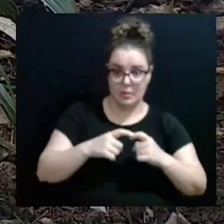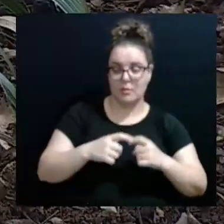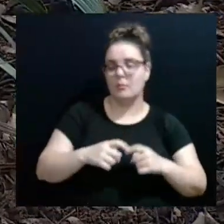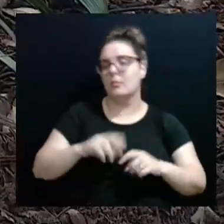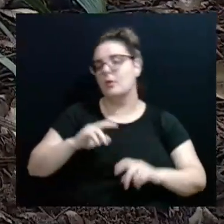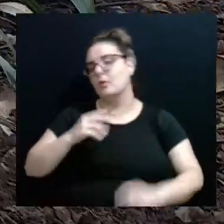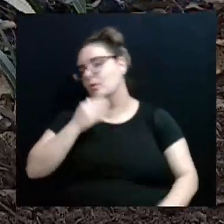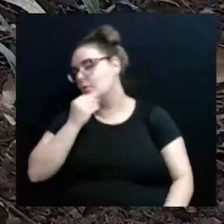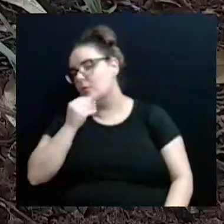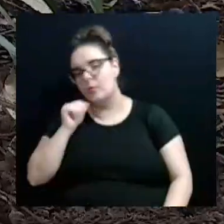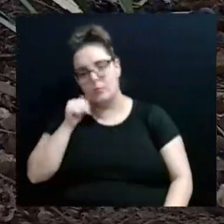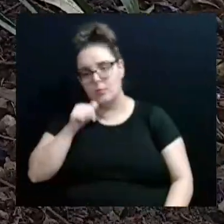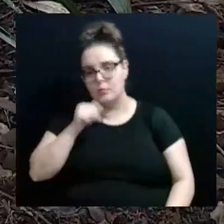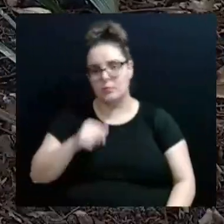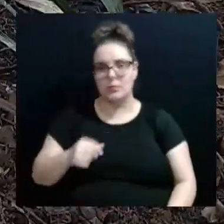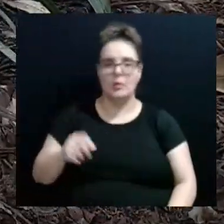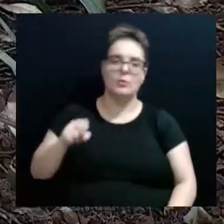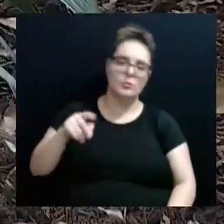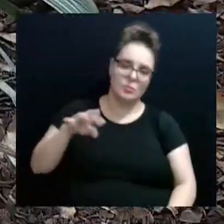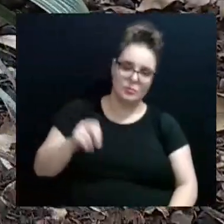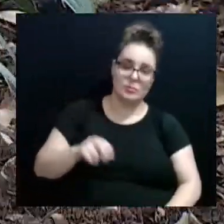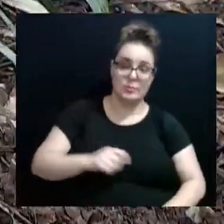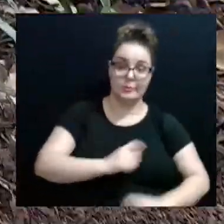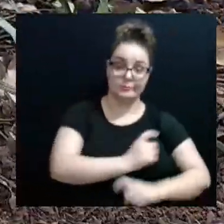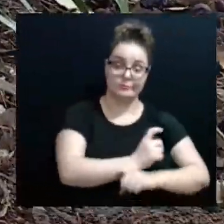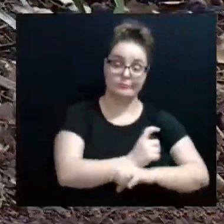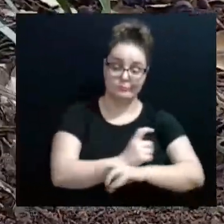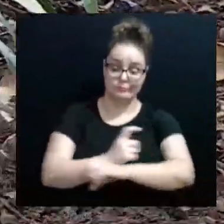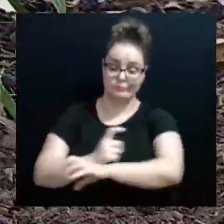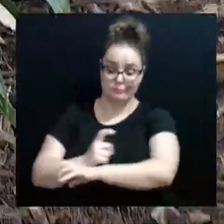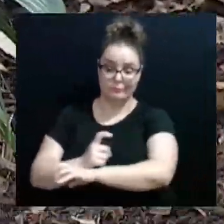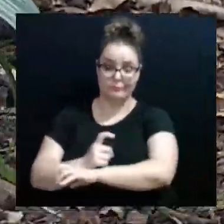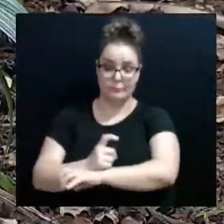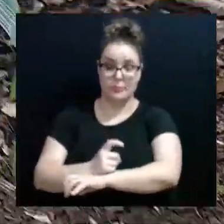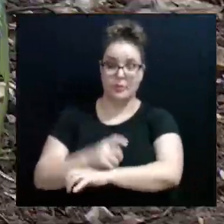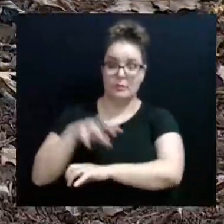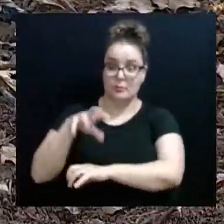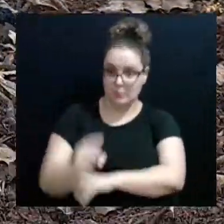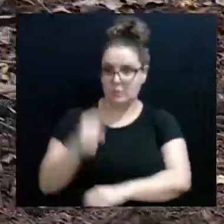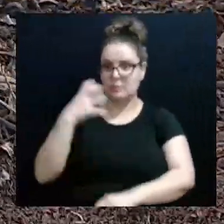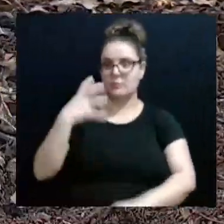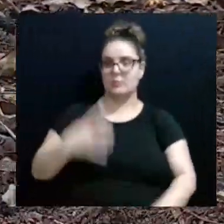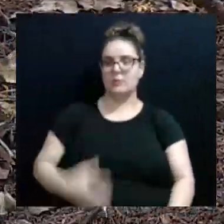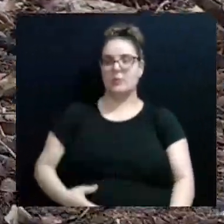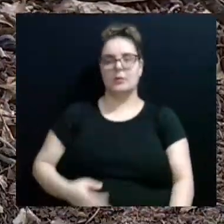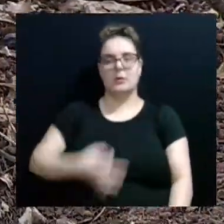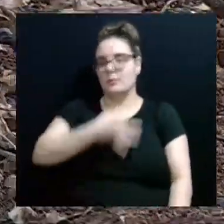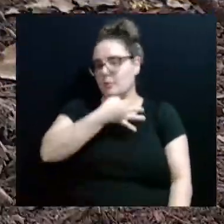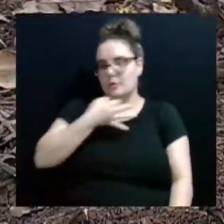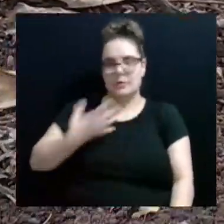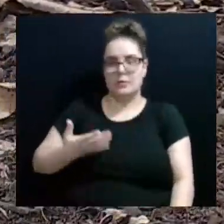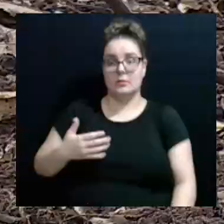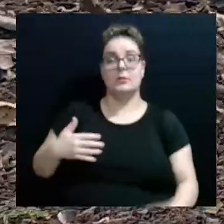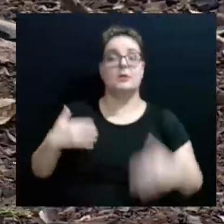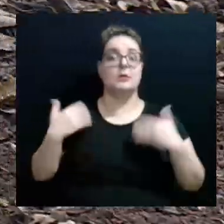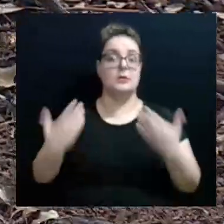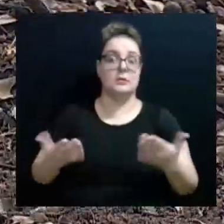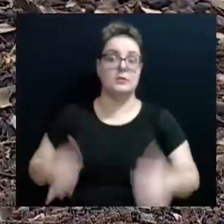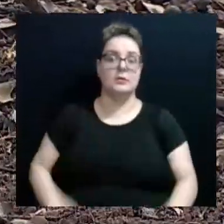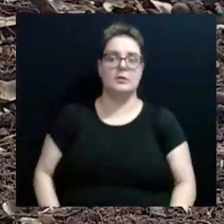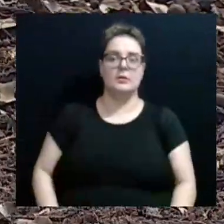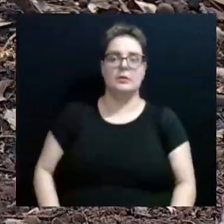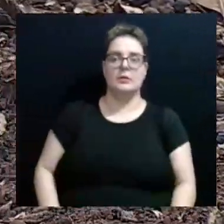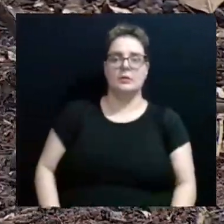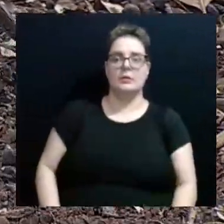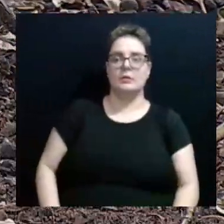surto agora, de escorpião. Então eles predam o escorpião, que é uma beleza, né? Então, a mesma coisa cobras